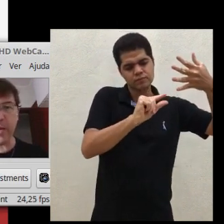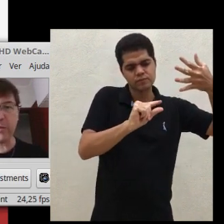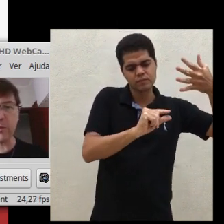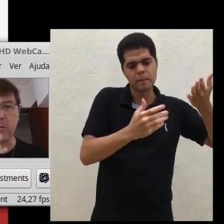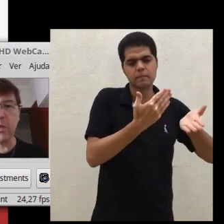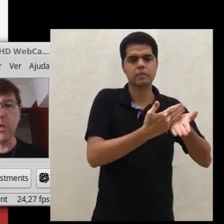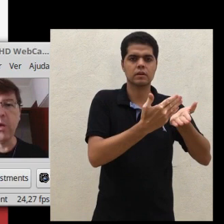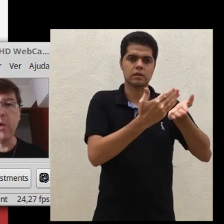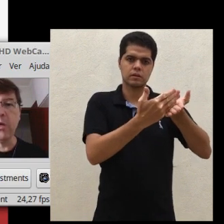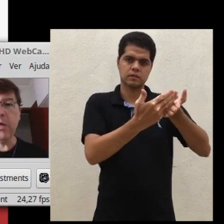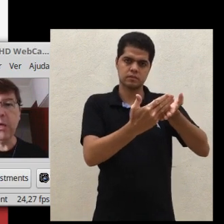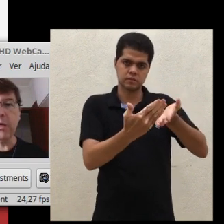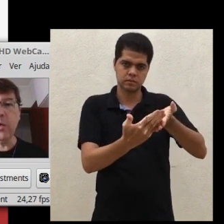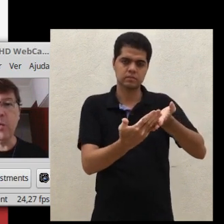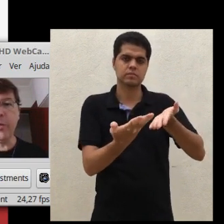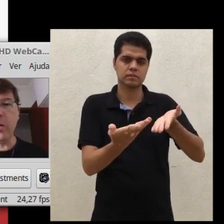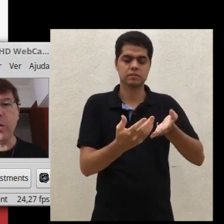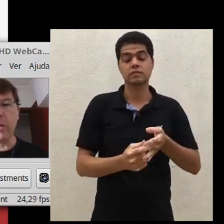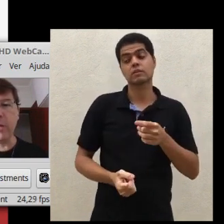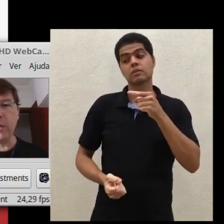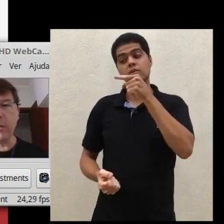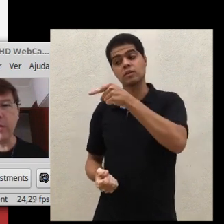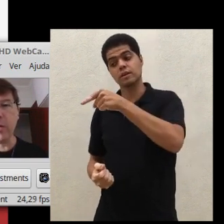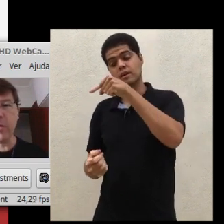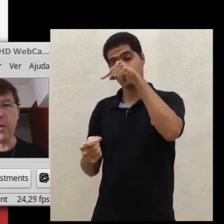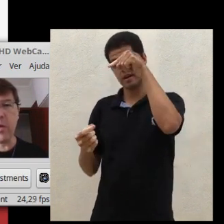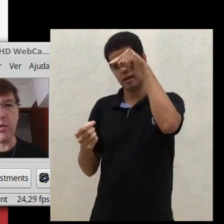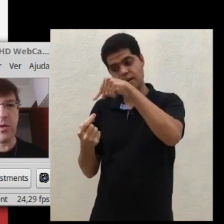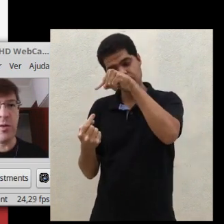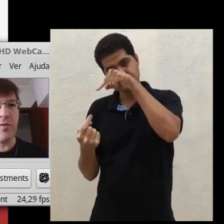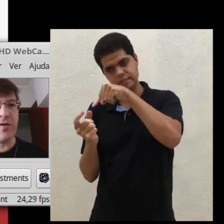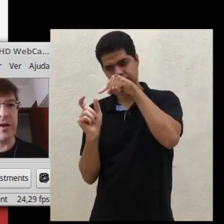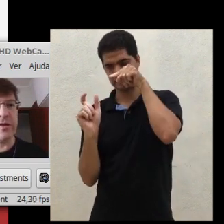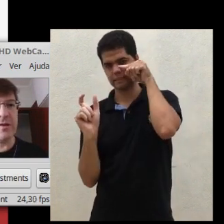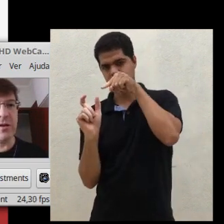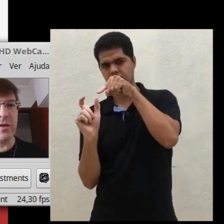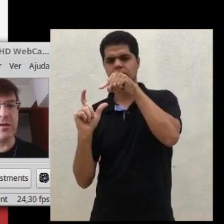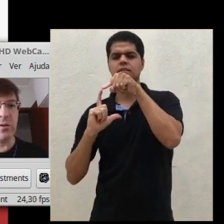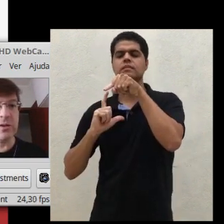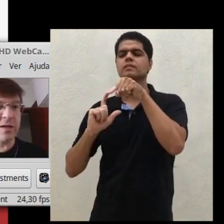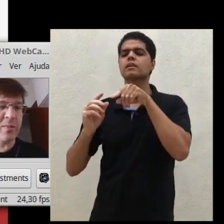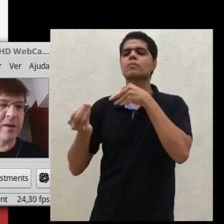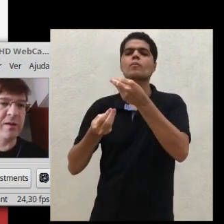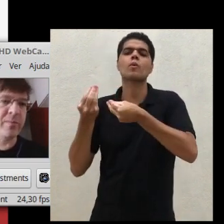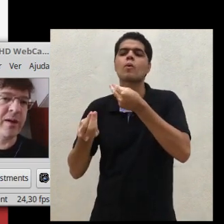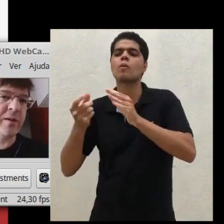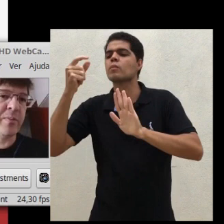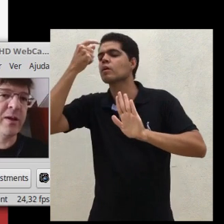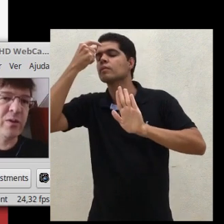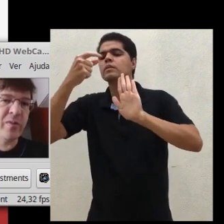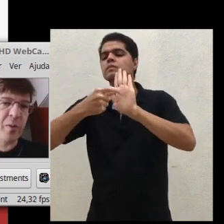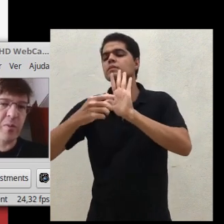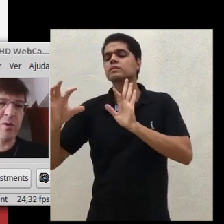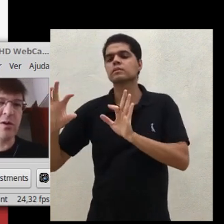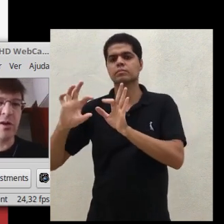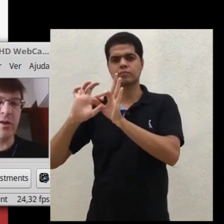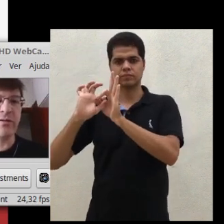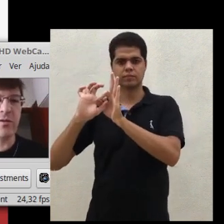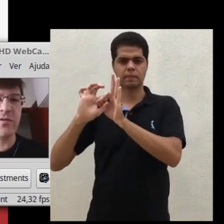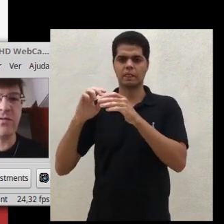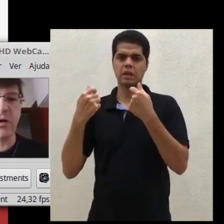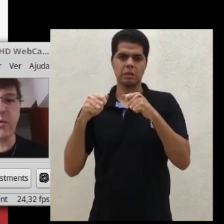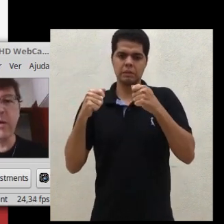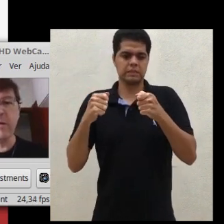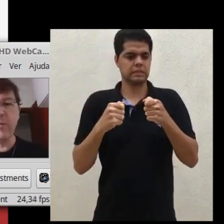passo a passo. O Prolog, que é uma linguagem, igual eu falei, da inteligência, usado para resolver problemas de